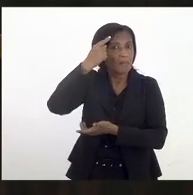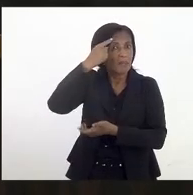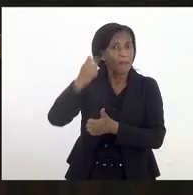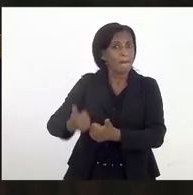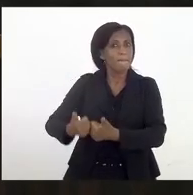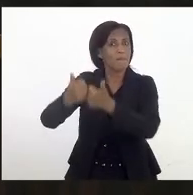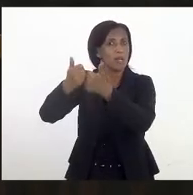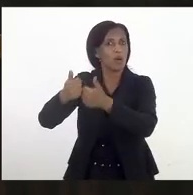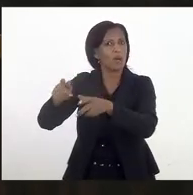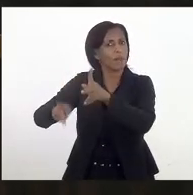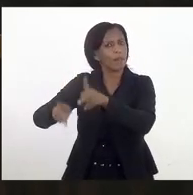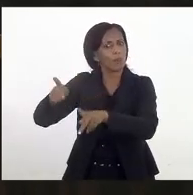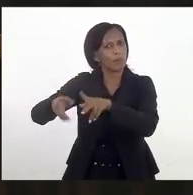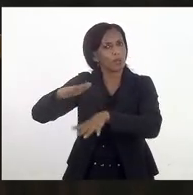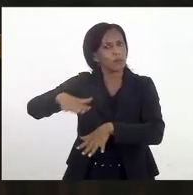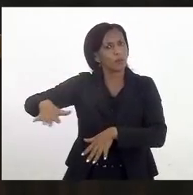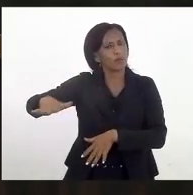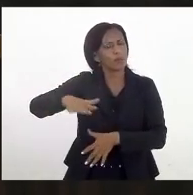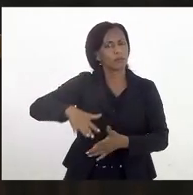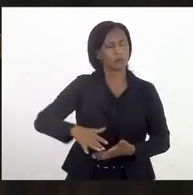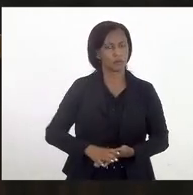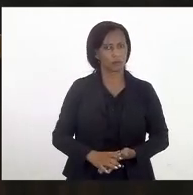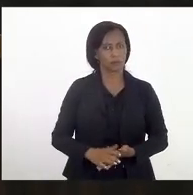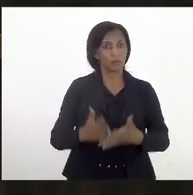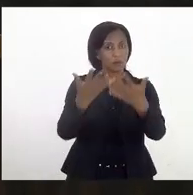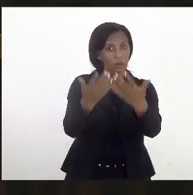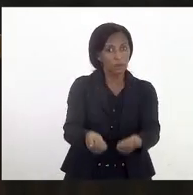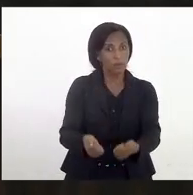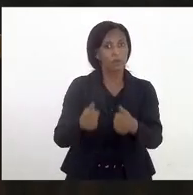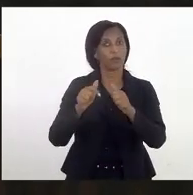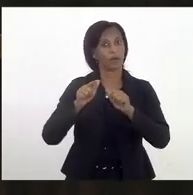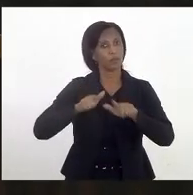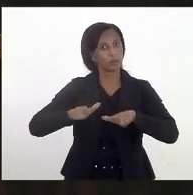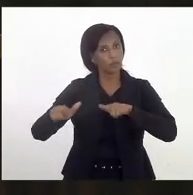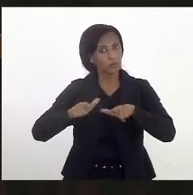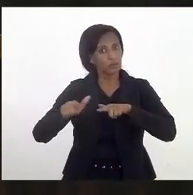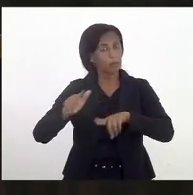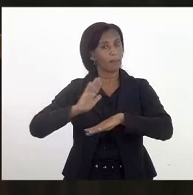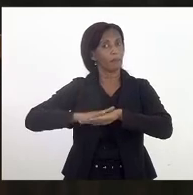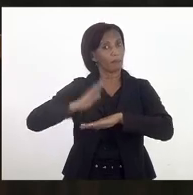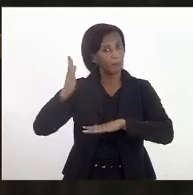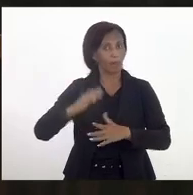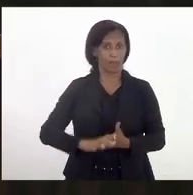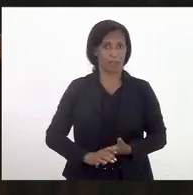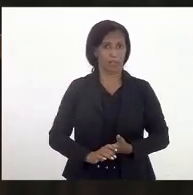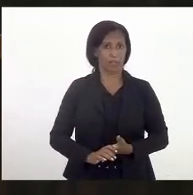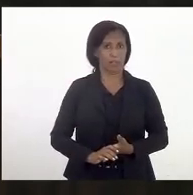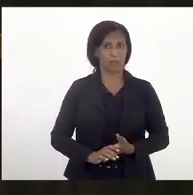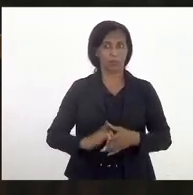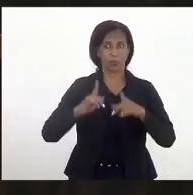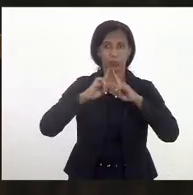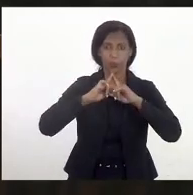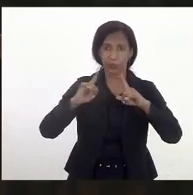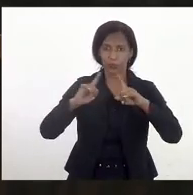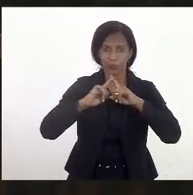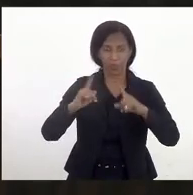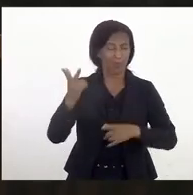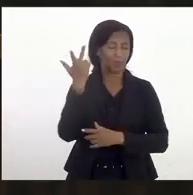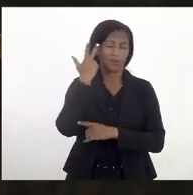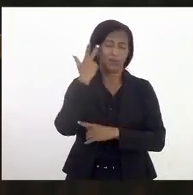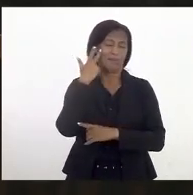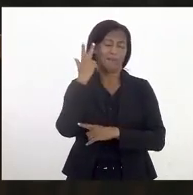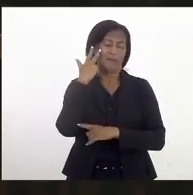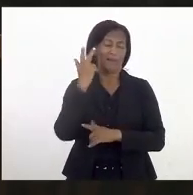da população Vamos trabalhar ainda mais e as críticas fazem parte